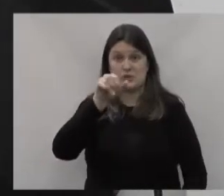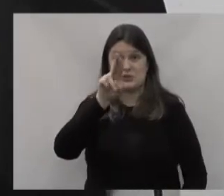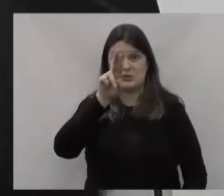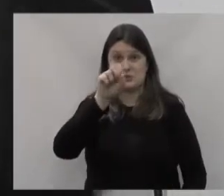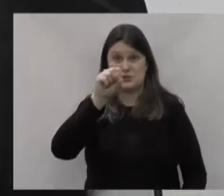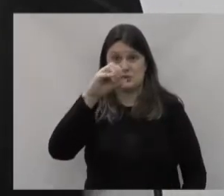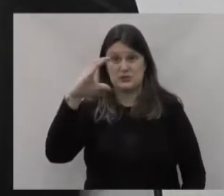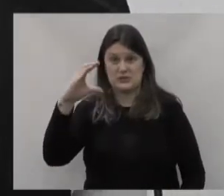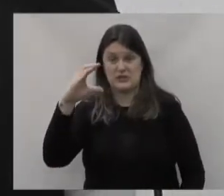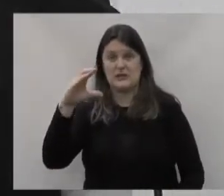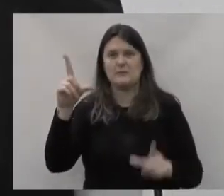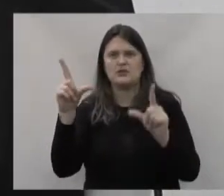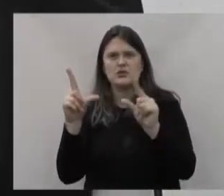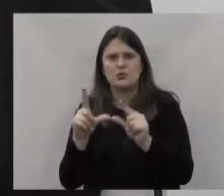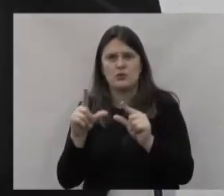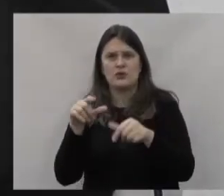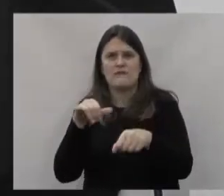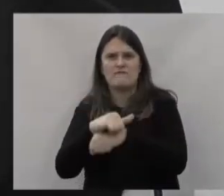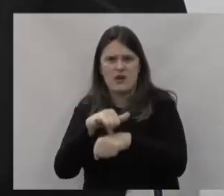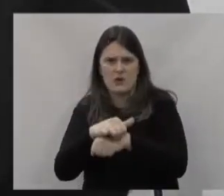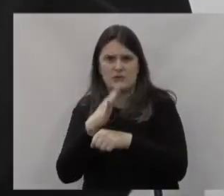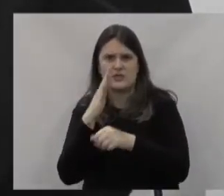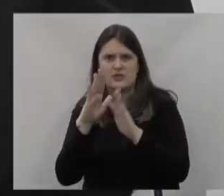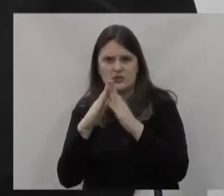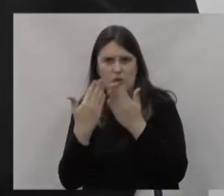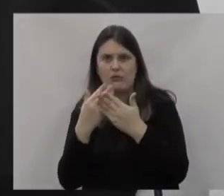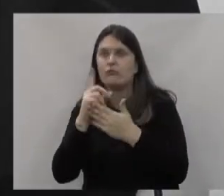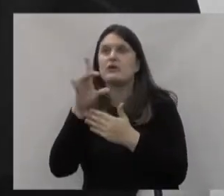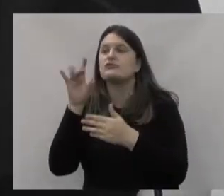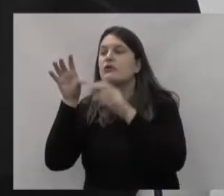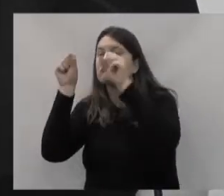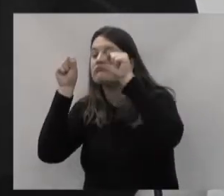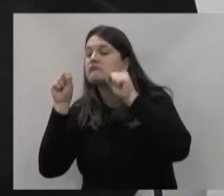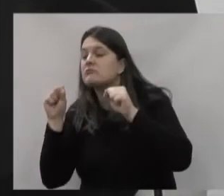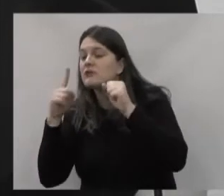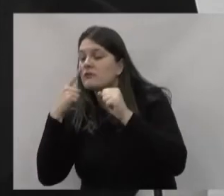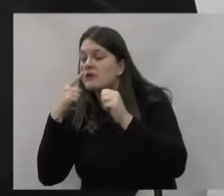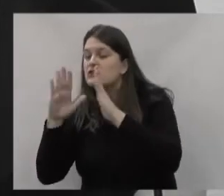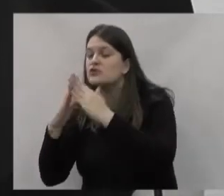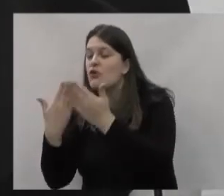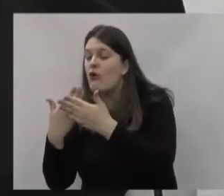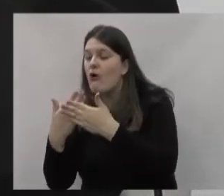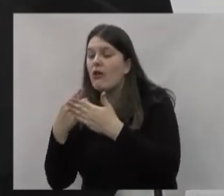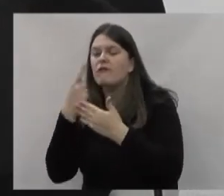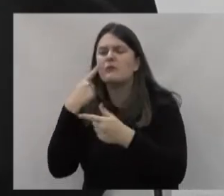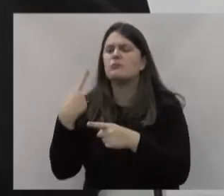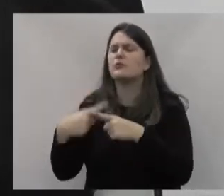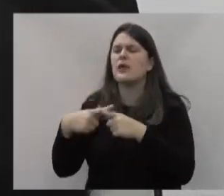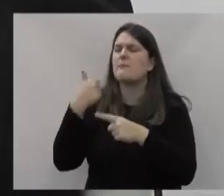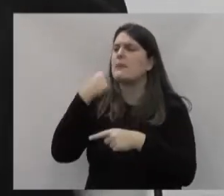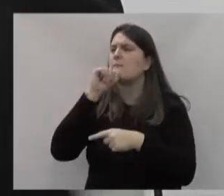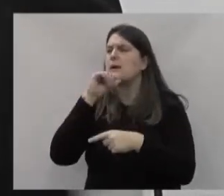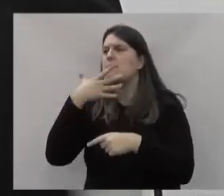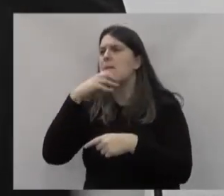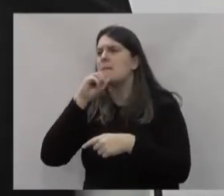projetos Evasão Escolar não é só ir lá na escola ou ir lá, no dia da audiência, saber o porquê que a mãe e o pai não querem levar o seu